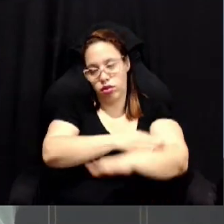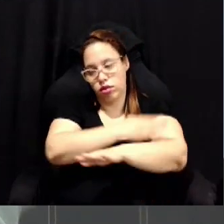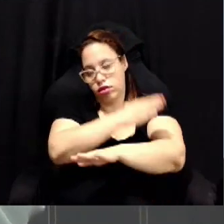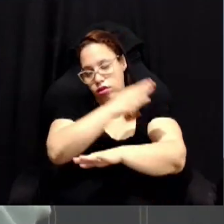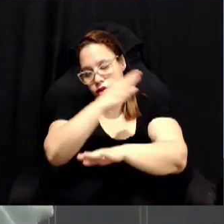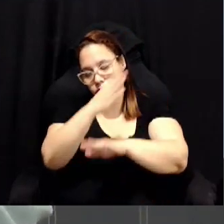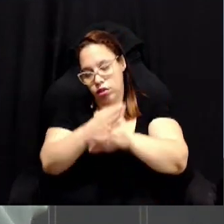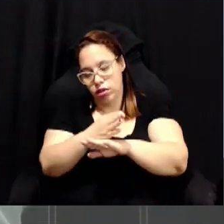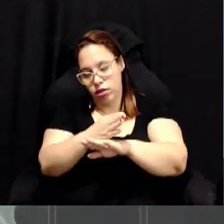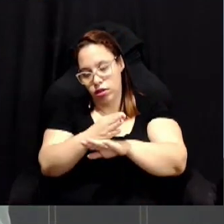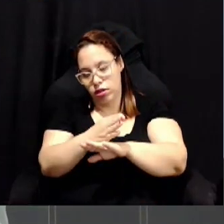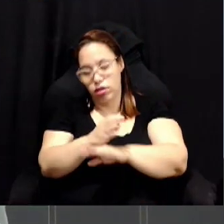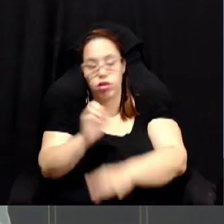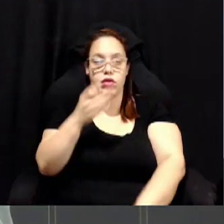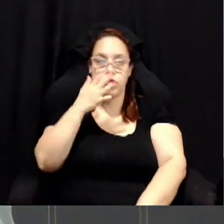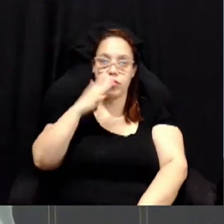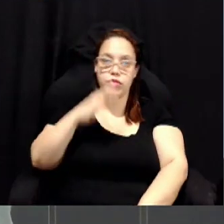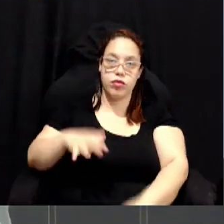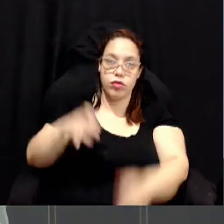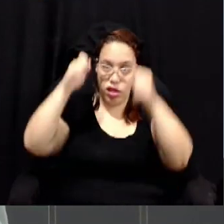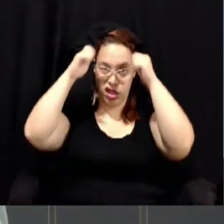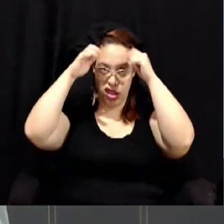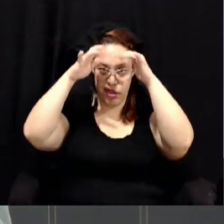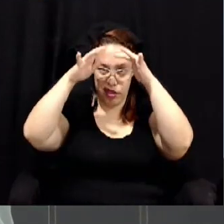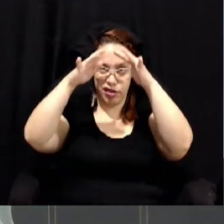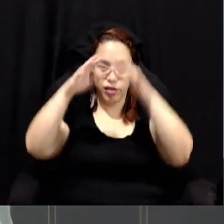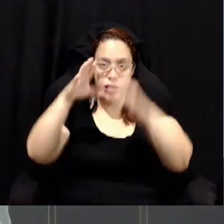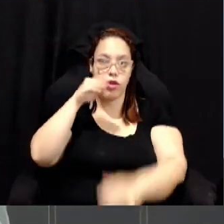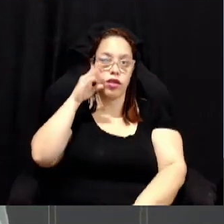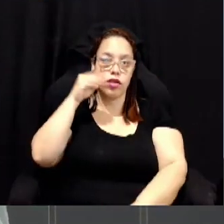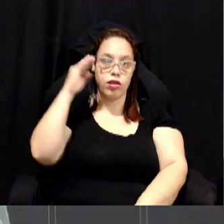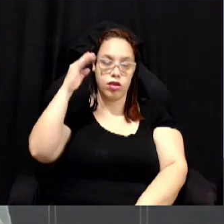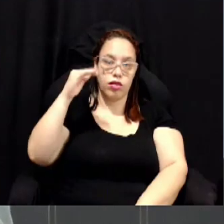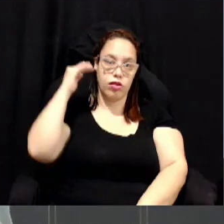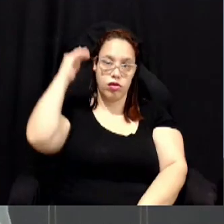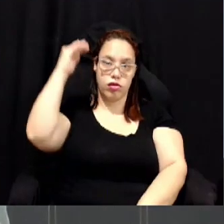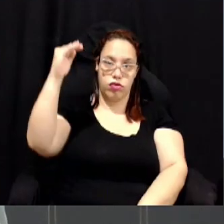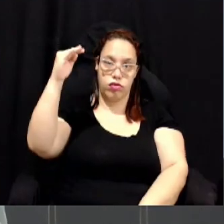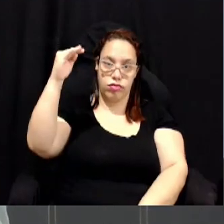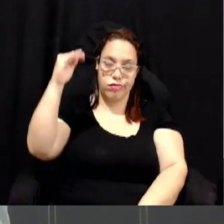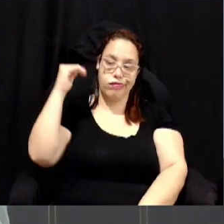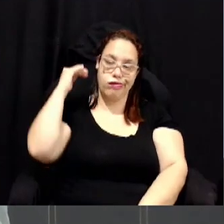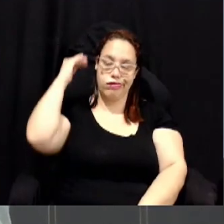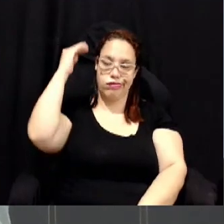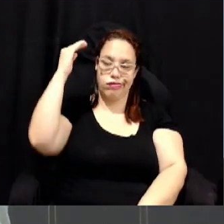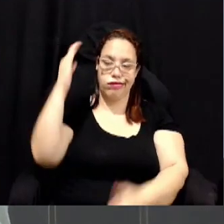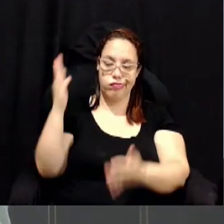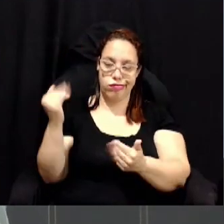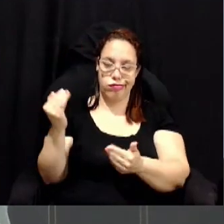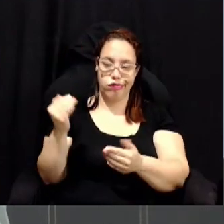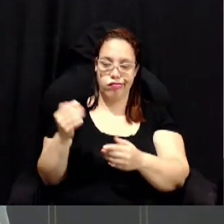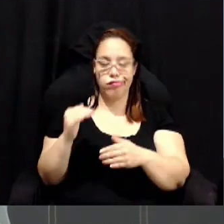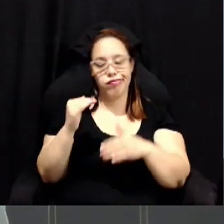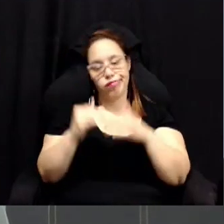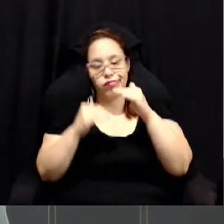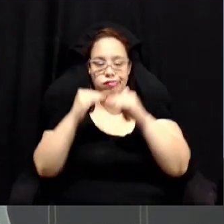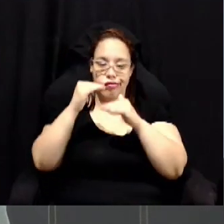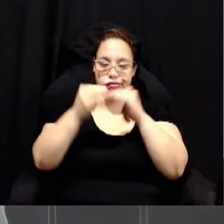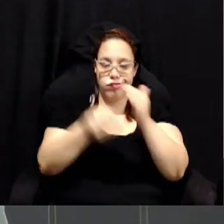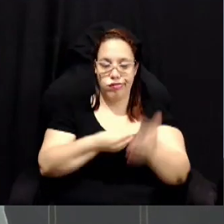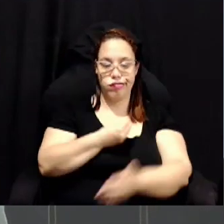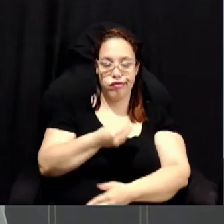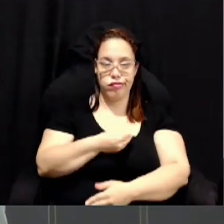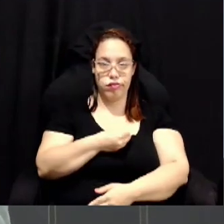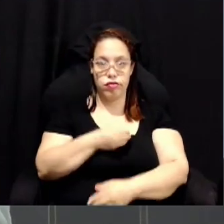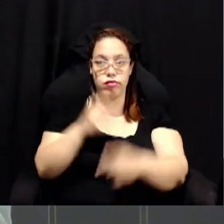Então, a criança que é autista hoje vai ser um adolescente autista, um jovem autista, um adulto autista. E cada fase da vida tem os seus